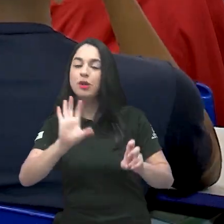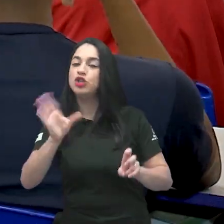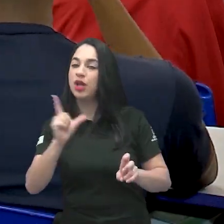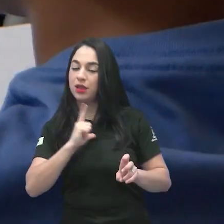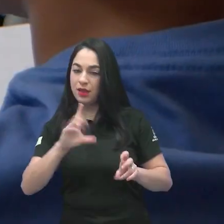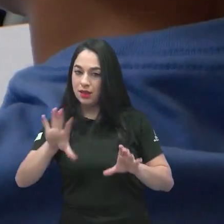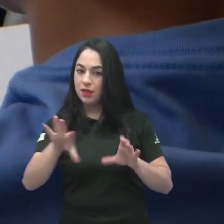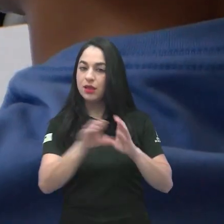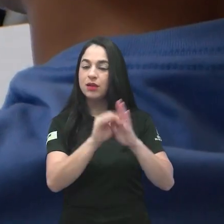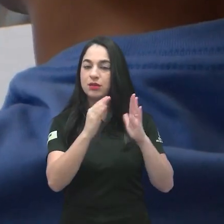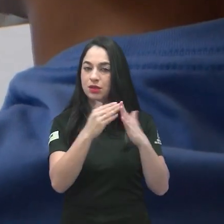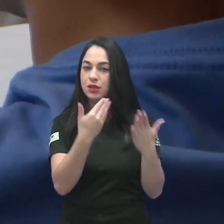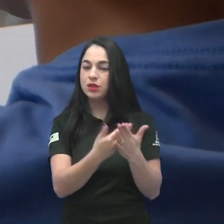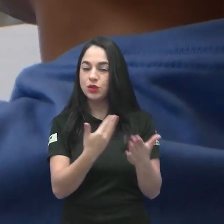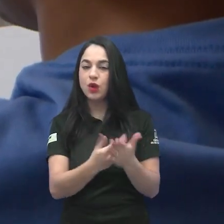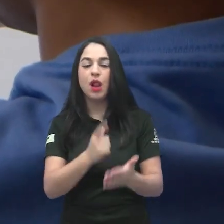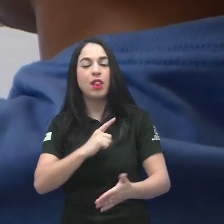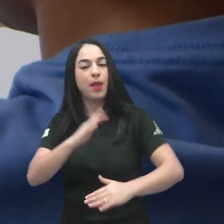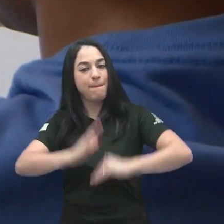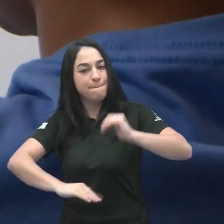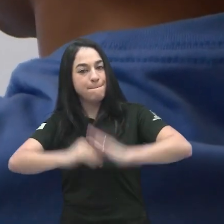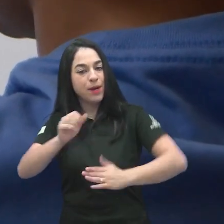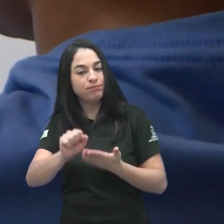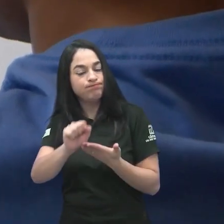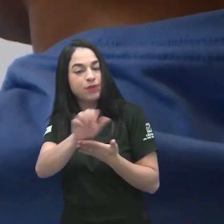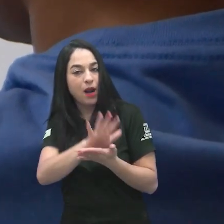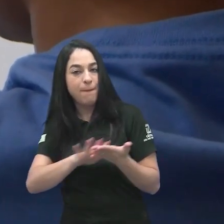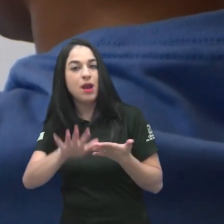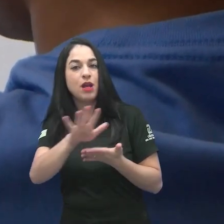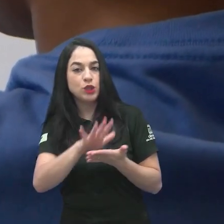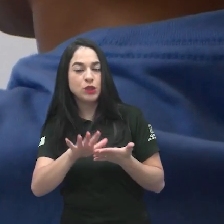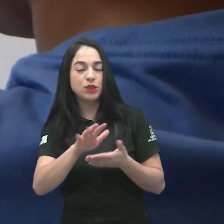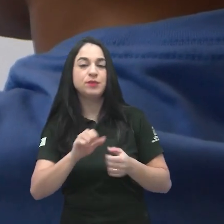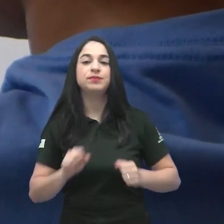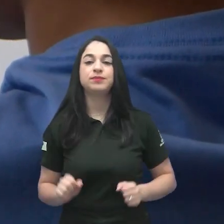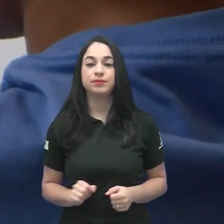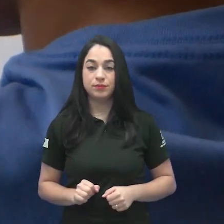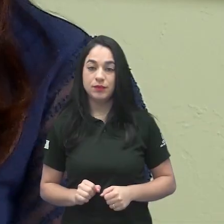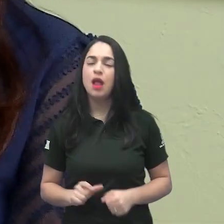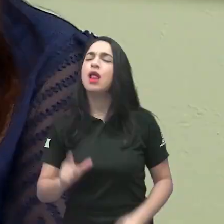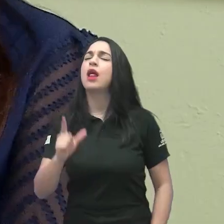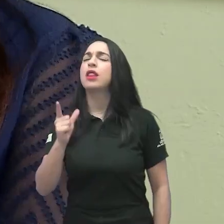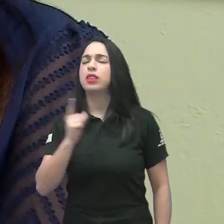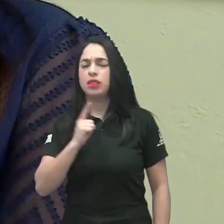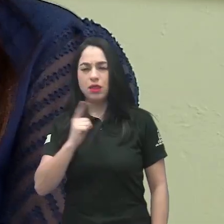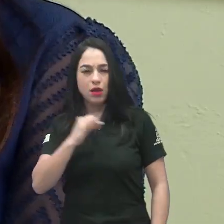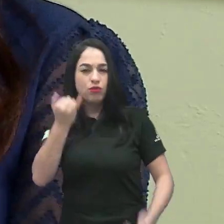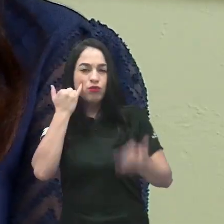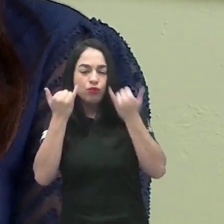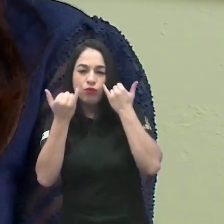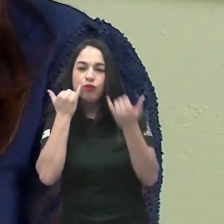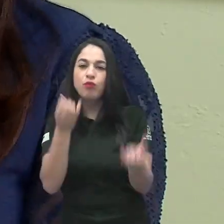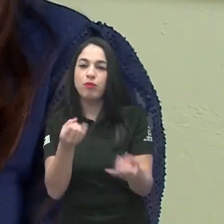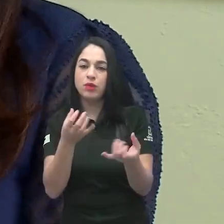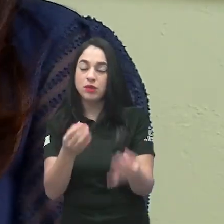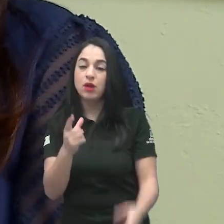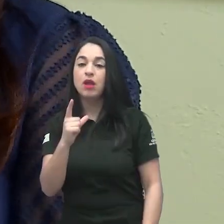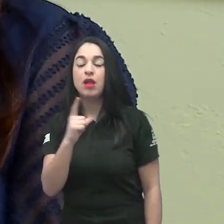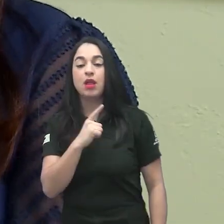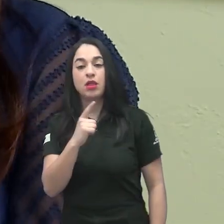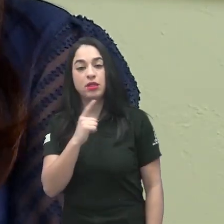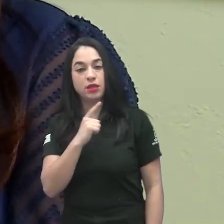curricular e é desenvolvido em sala de aula por meio de atividades práticas. Temos formações,